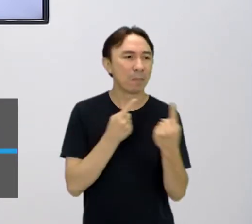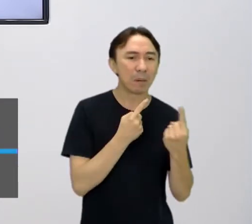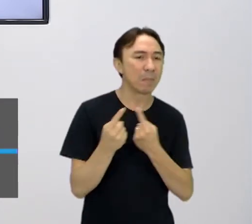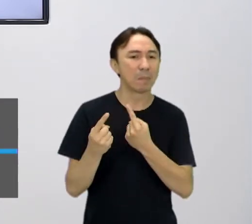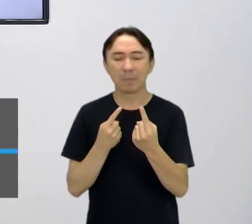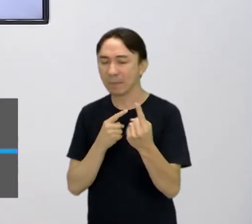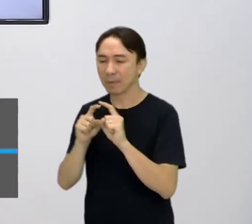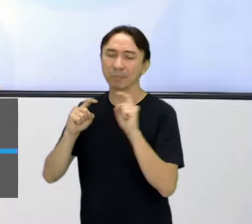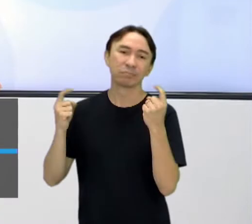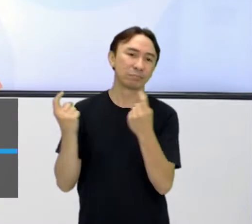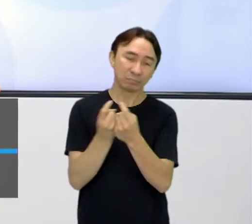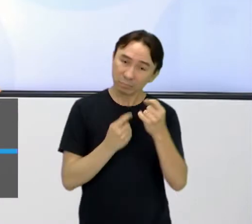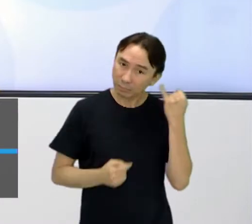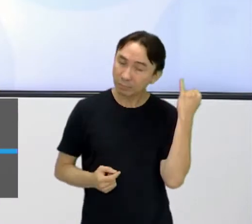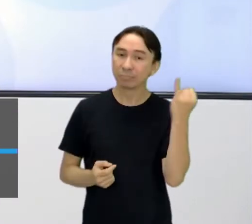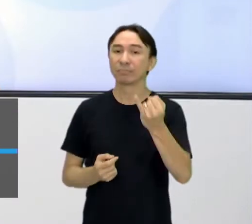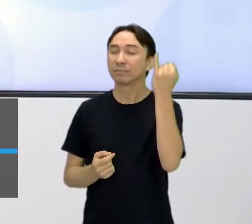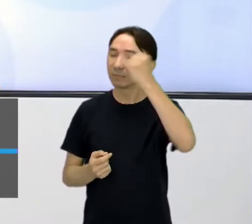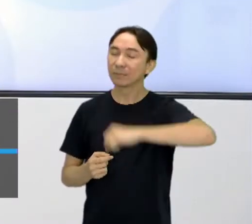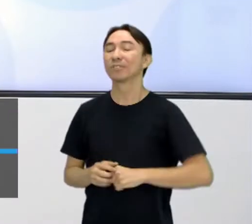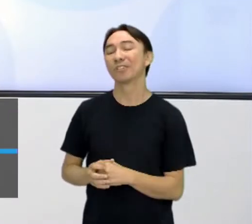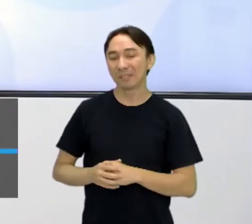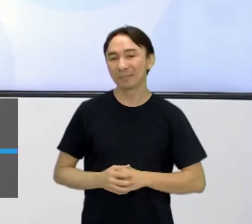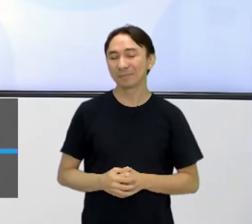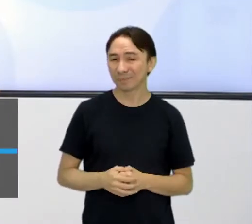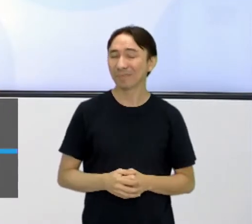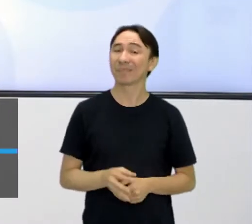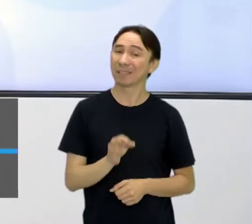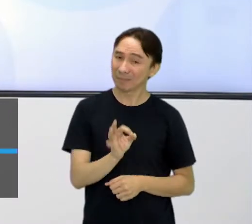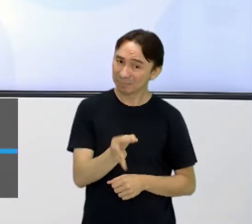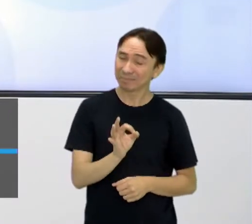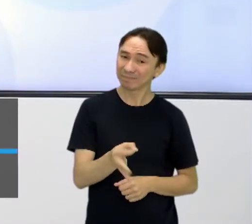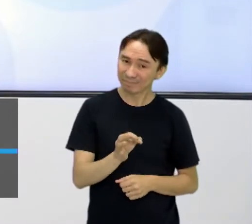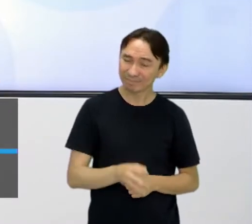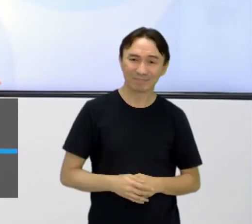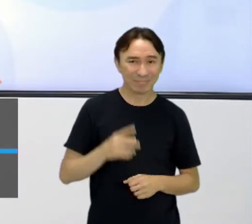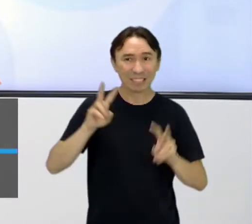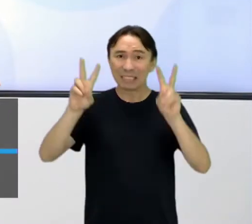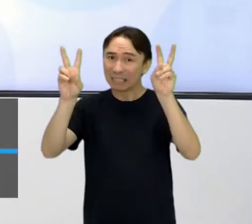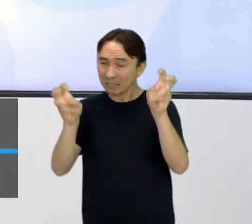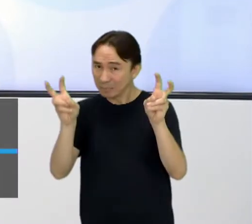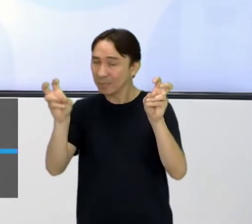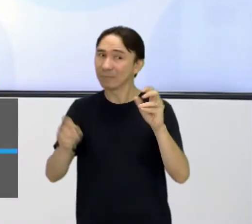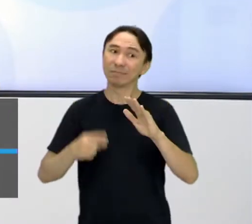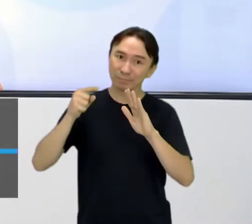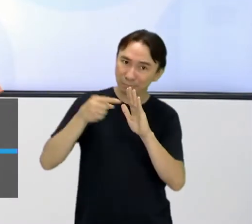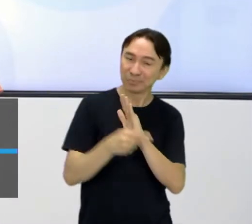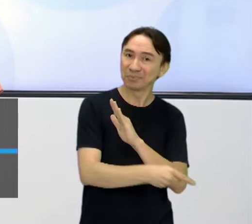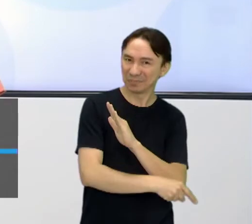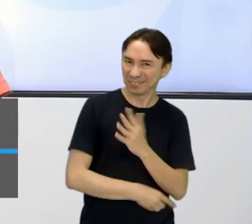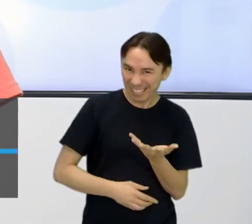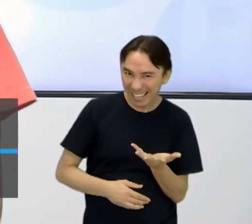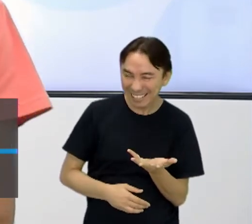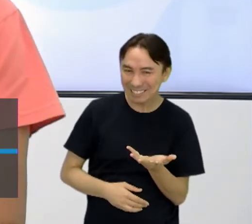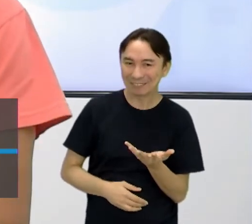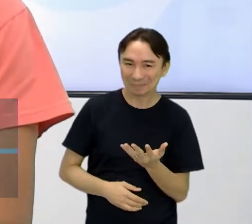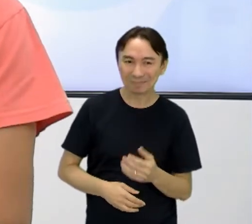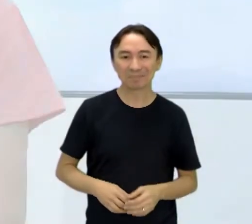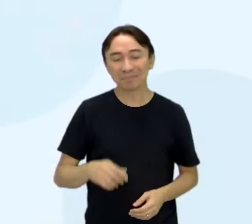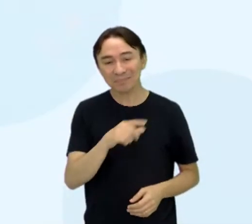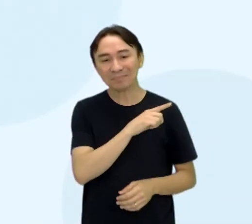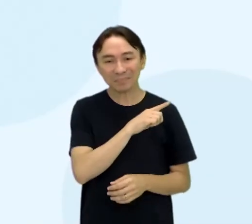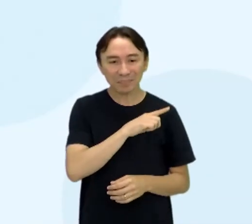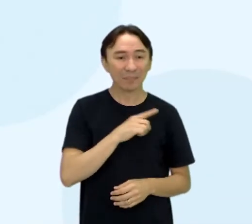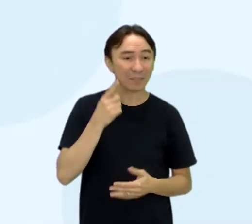absolutamente produtiva, né? Veja como são ricas, né, essas questões todas aí. Bom, e aí a gente tem uma pergunta, nosso diretor